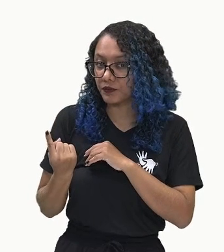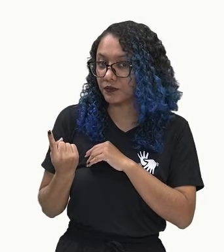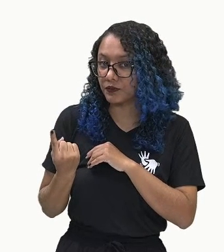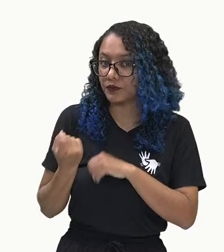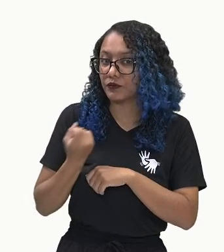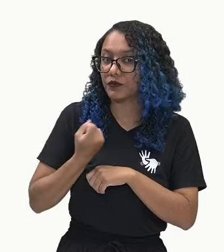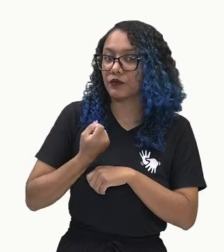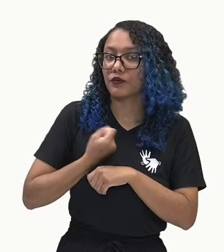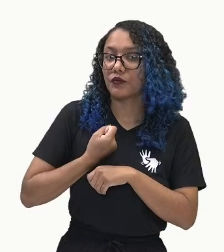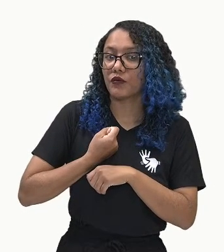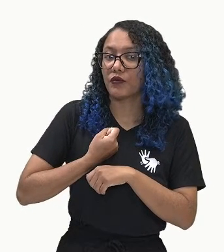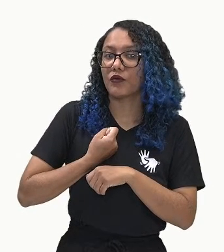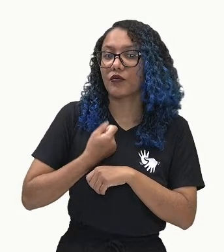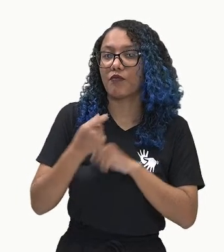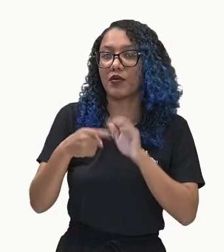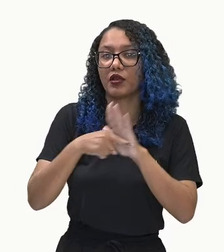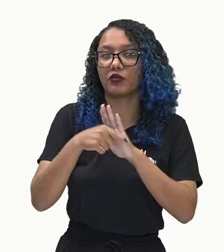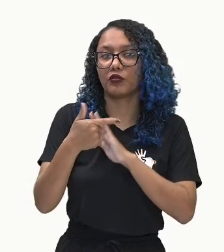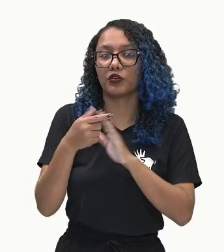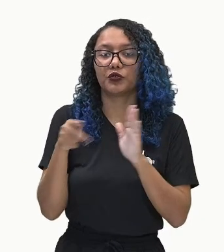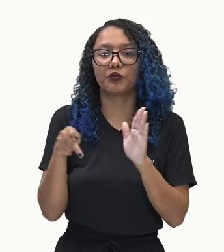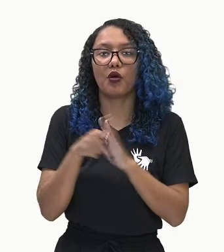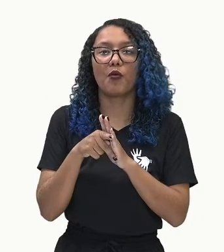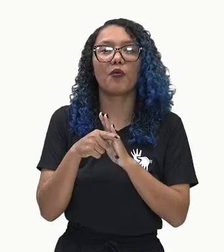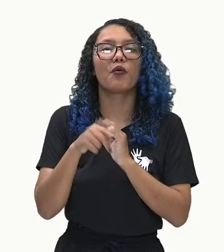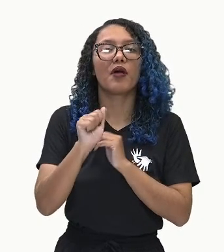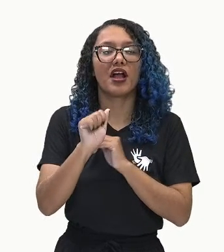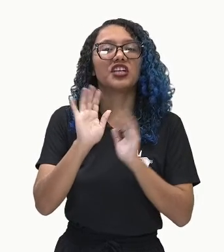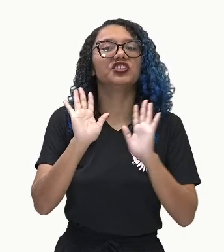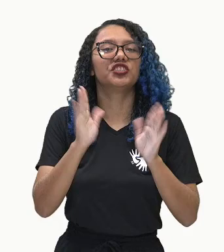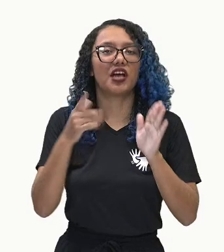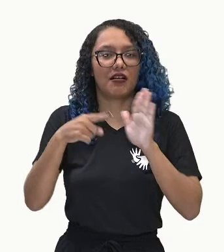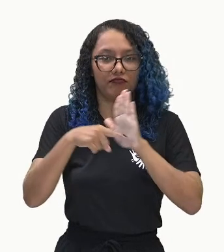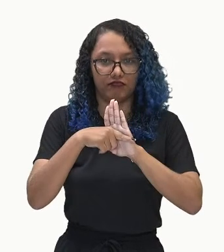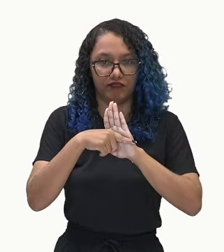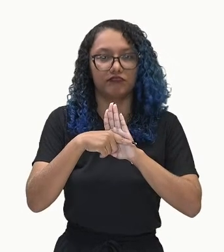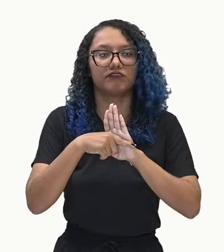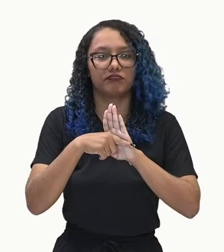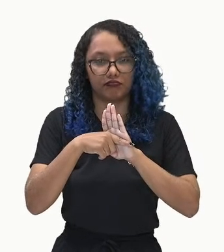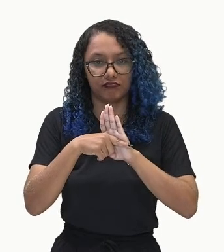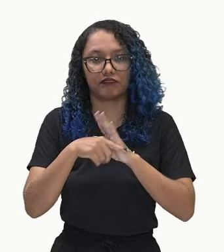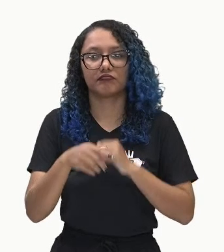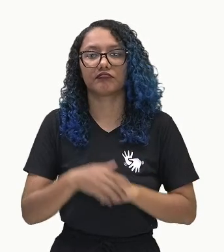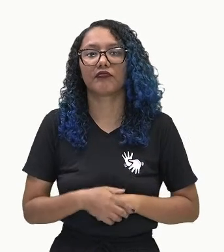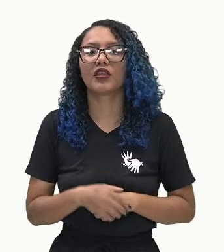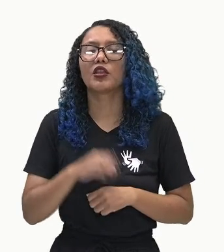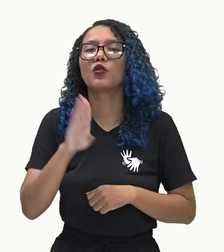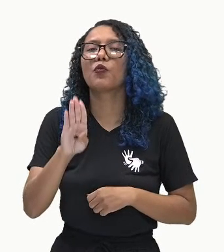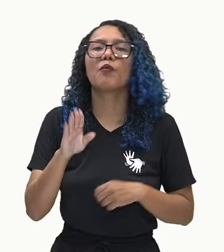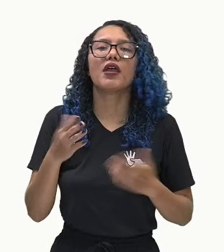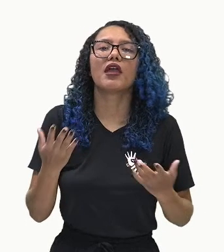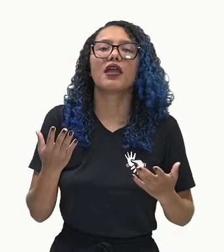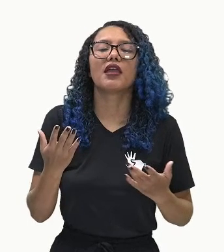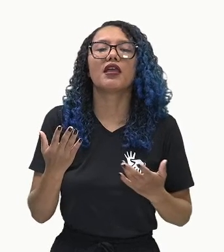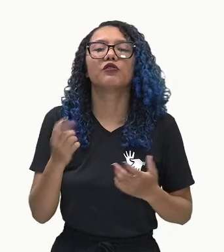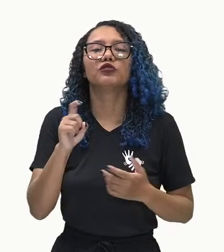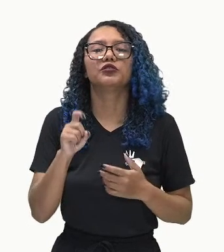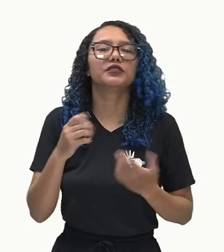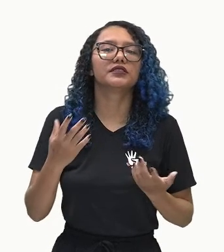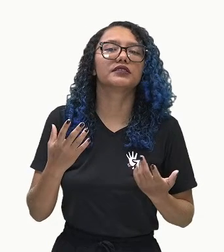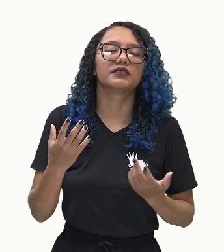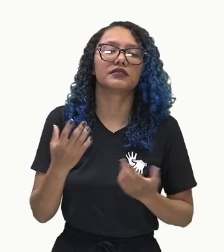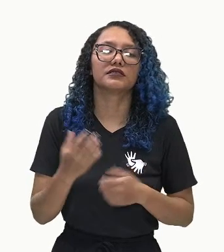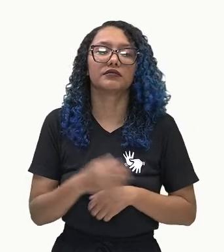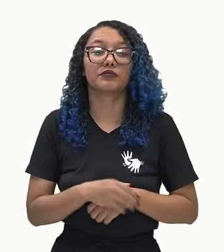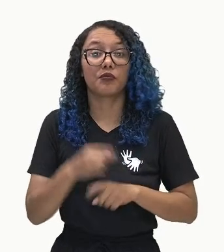do A já é negativo. O valor do x do B, ele é positivo. Então, a gente vai